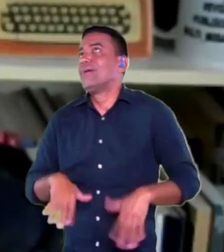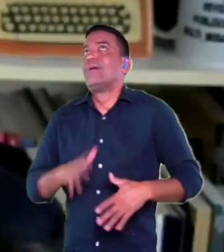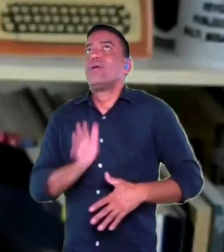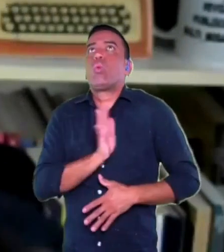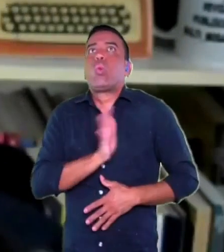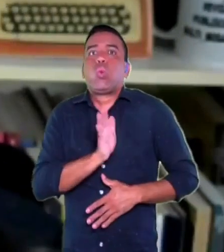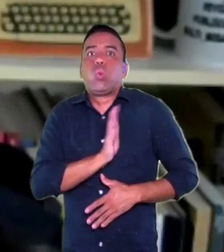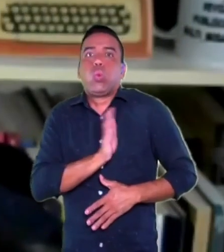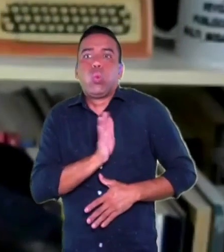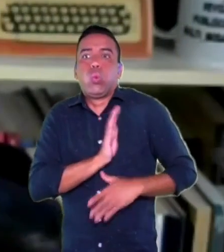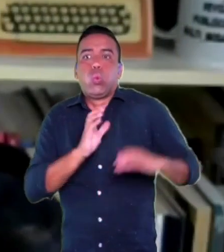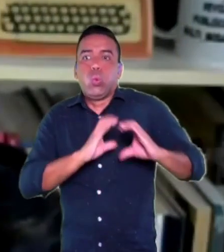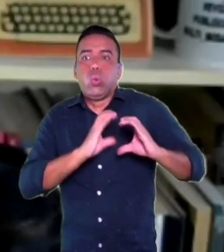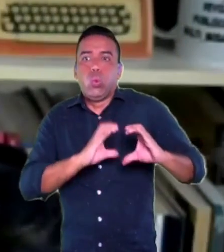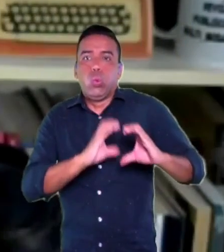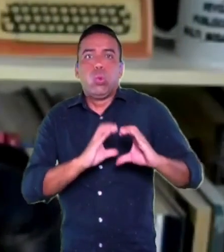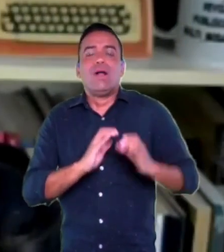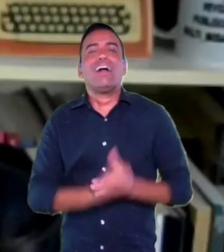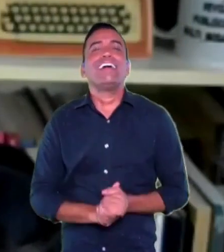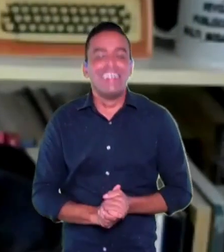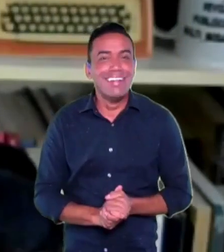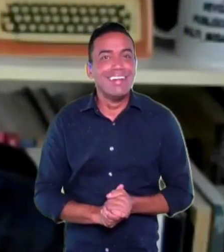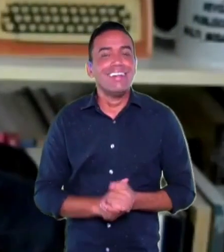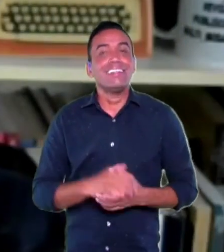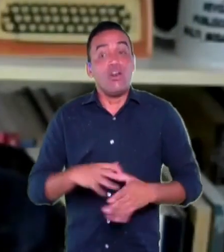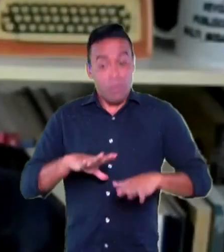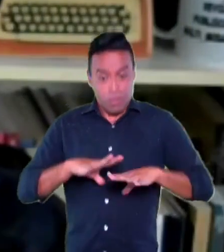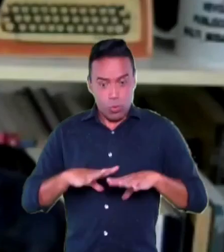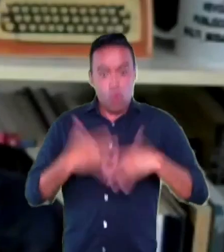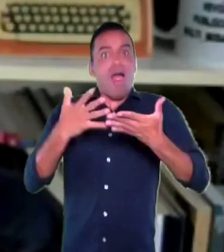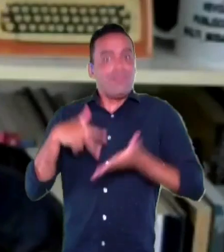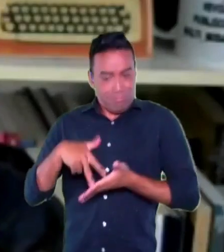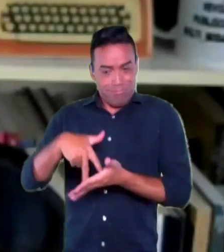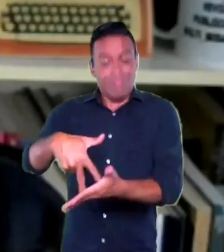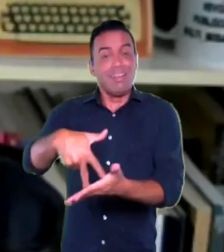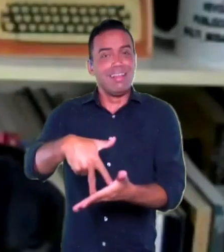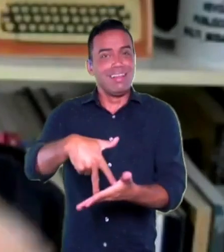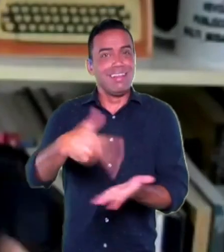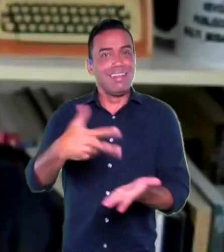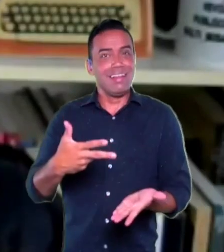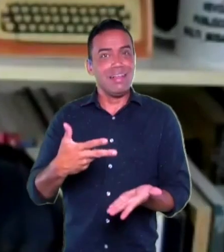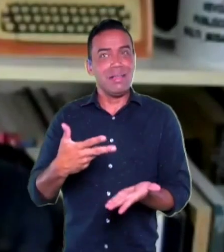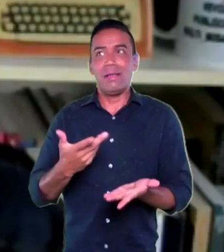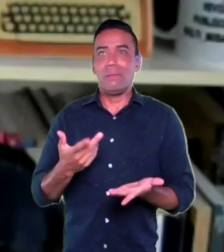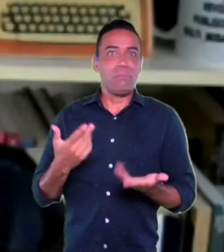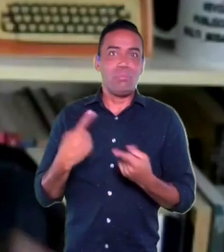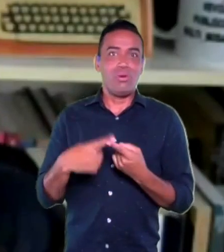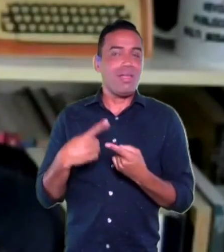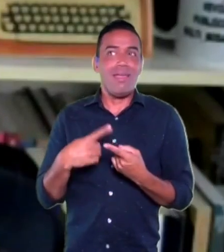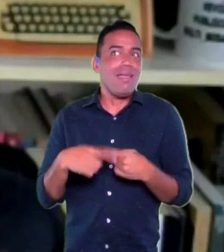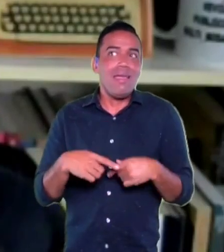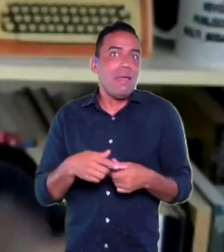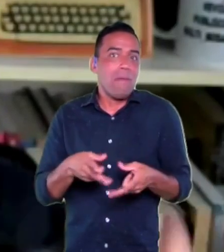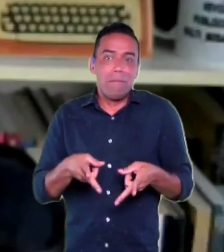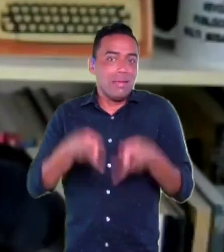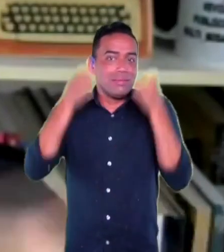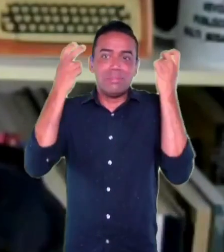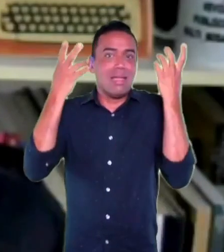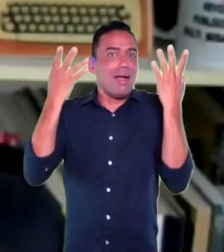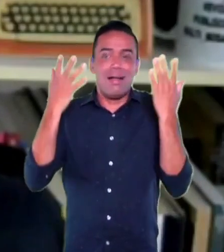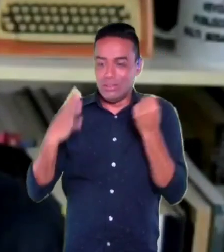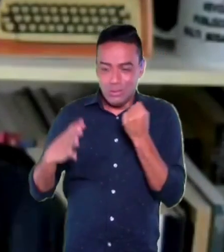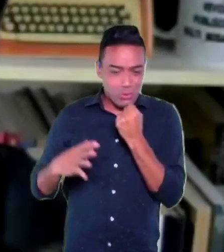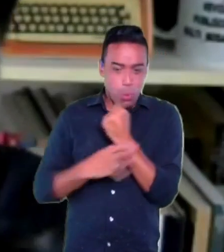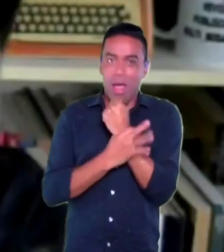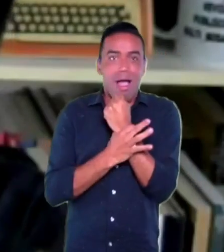né? Então, assim, isso foi me encorajando, porque você completamente sem noção, inseguro. Segurança a